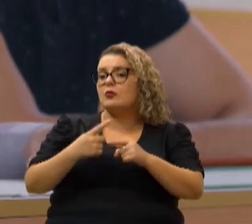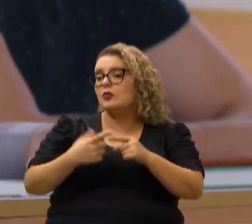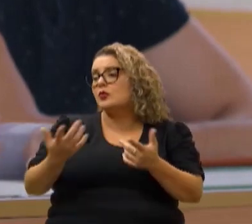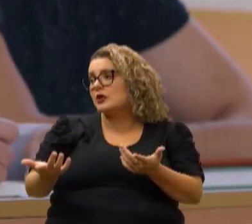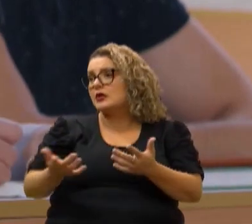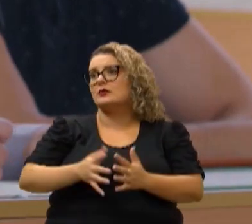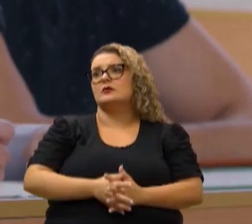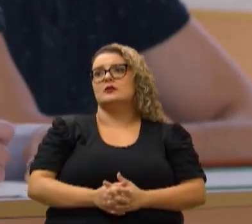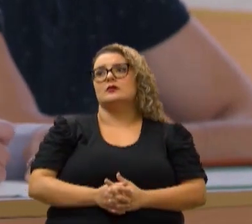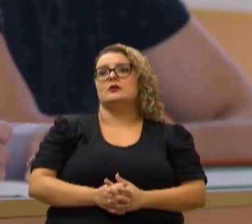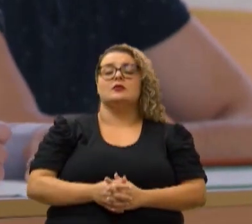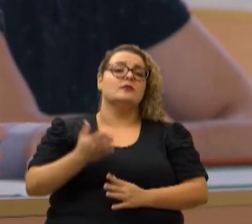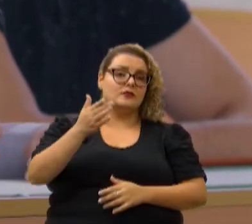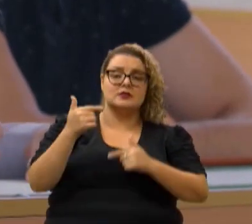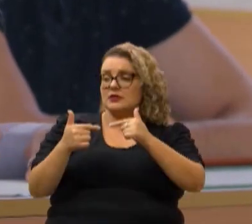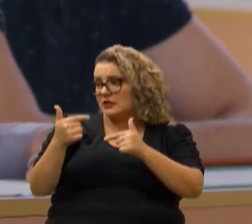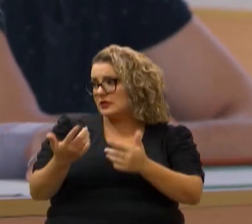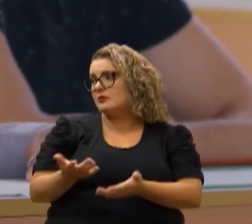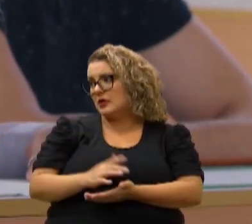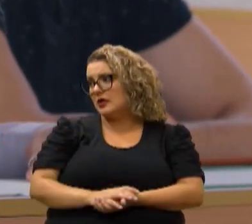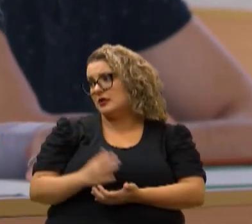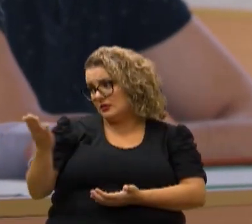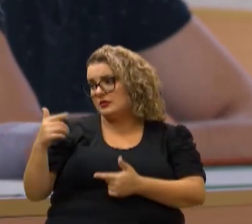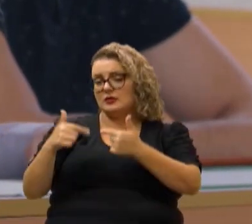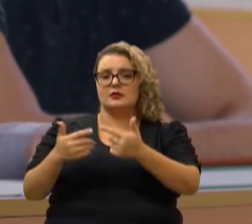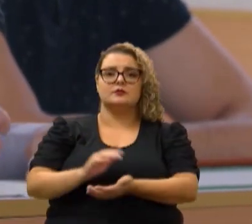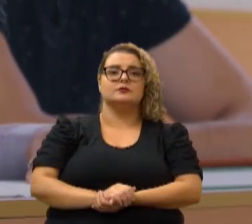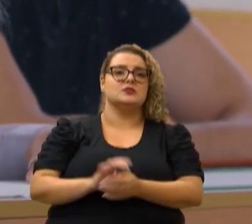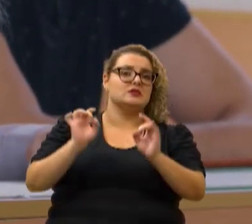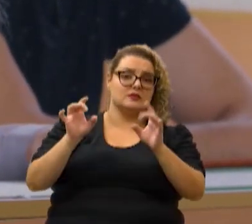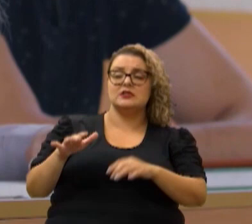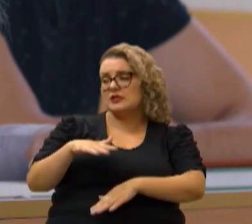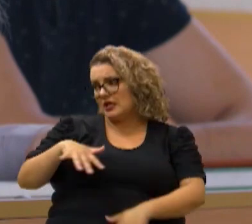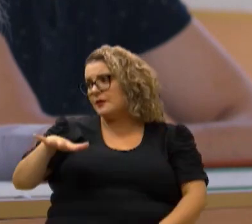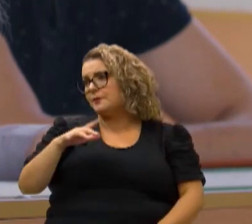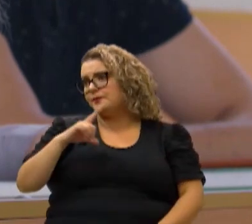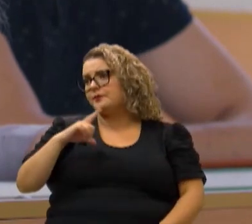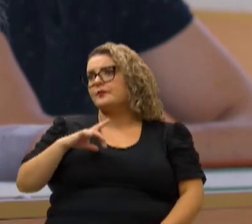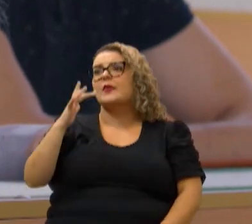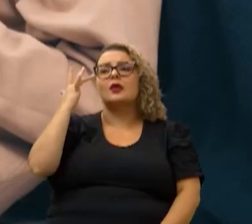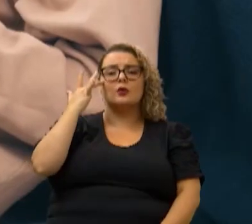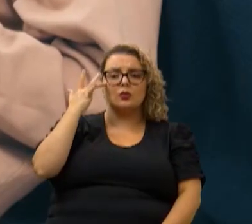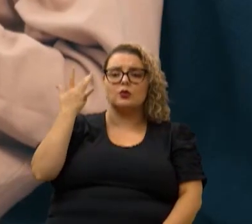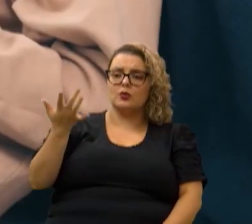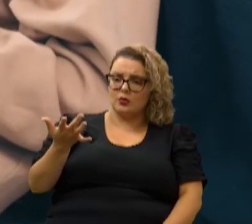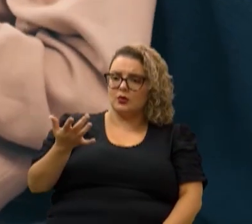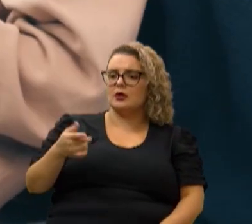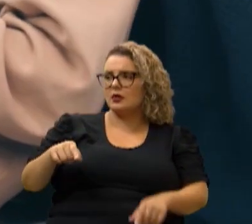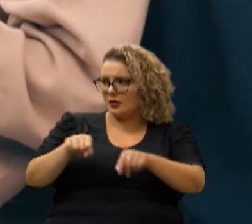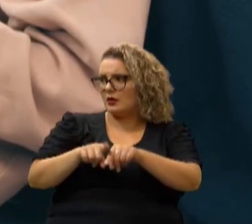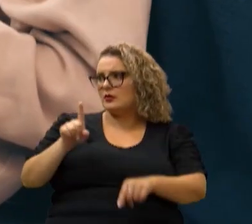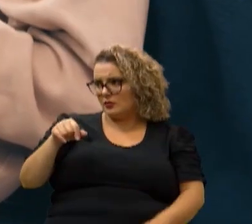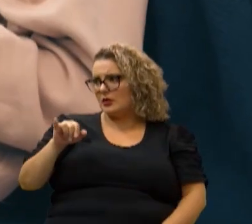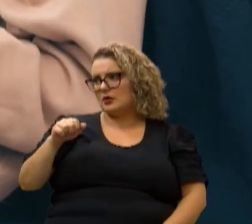Porque você que trabalha com isso, é um especialista da área, há também um amadurecimento nisso